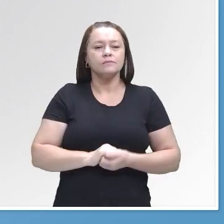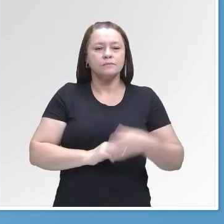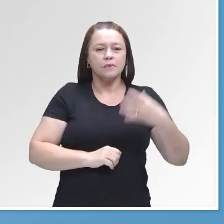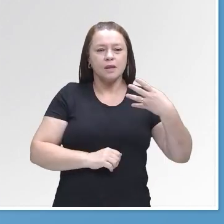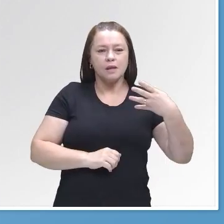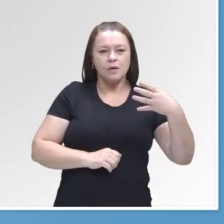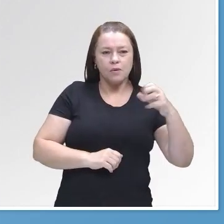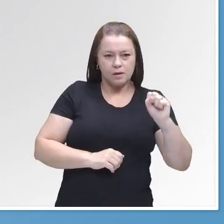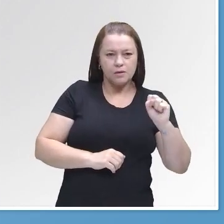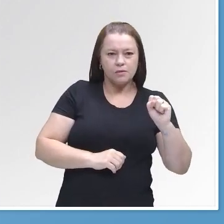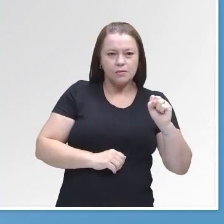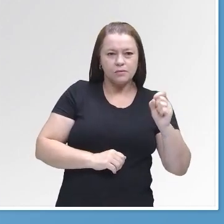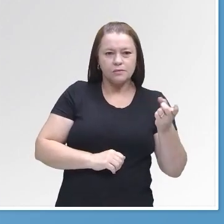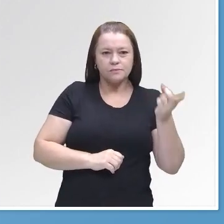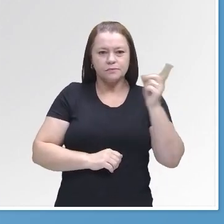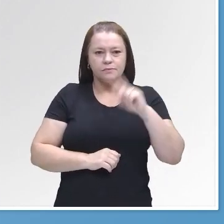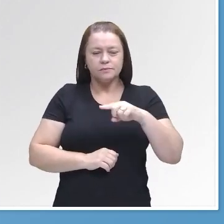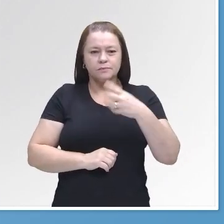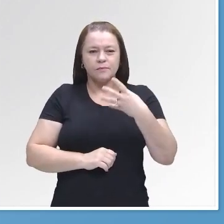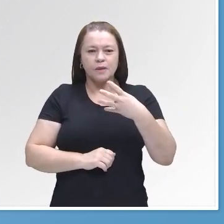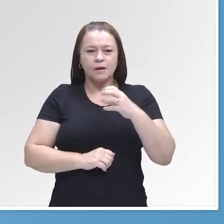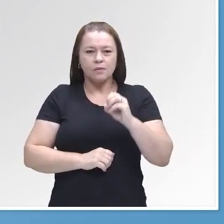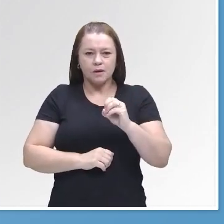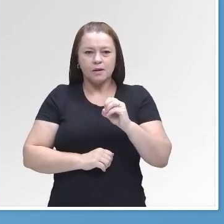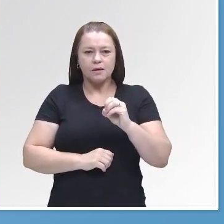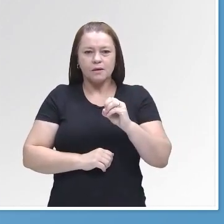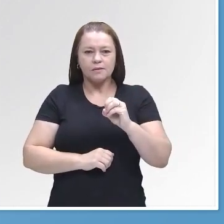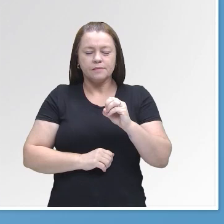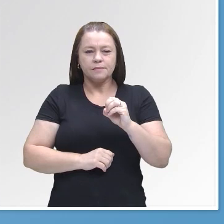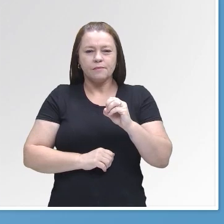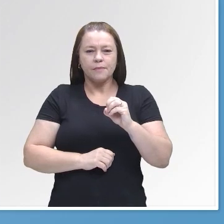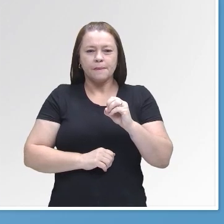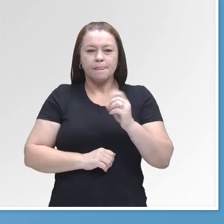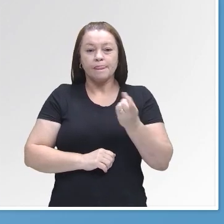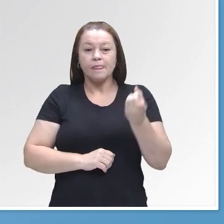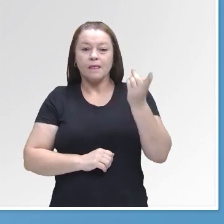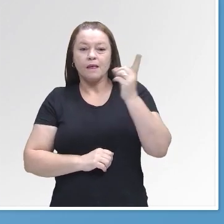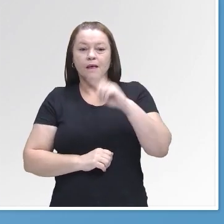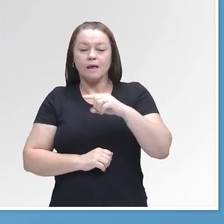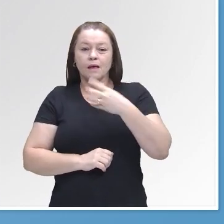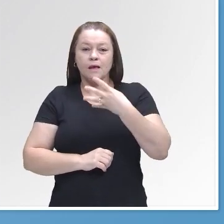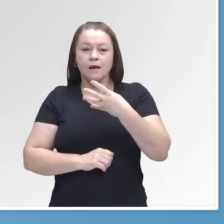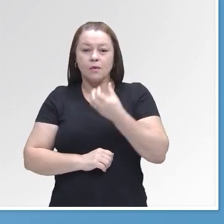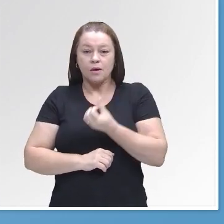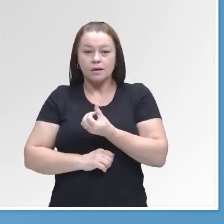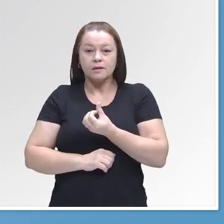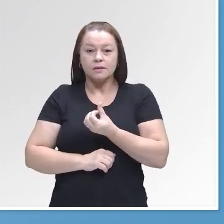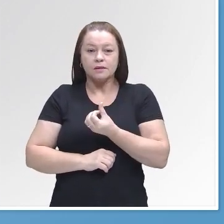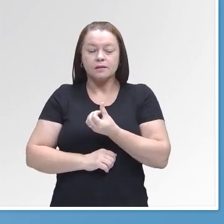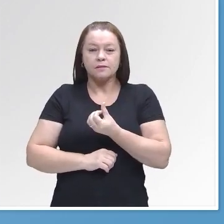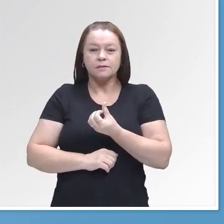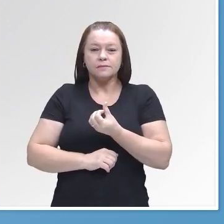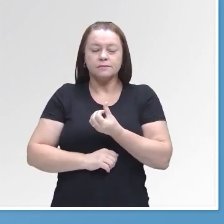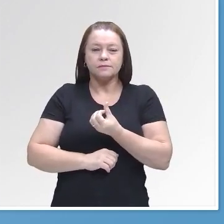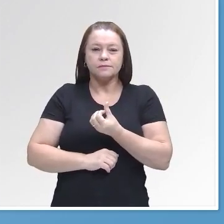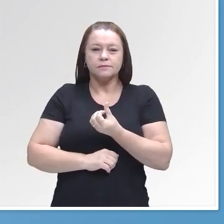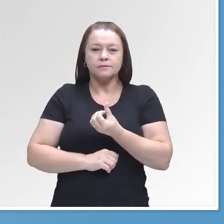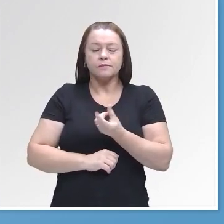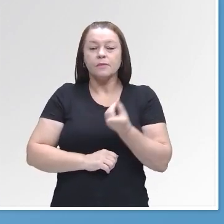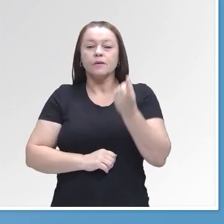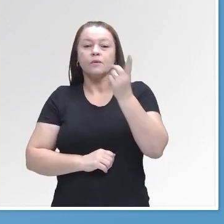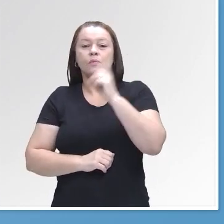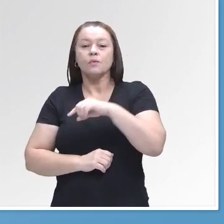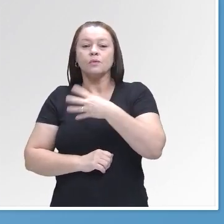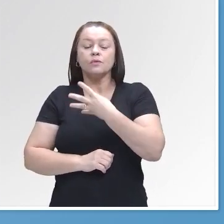quilos. Hugo, 40 quilos. Igor, 46 quilos.